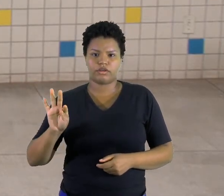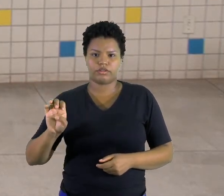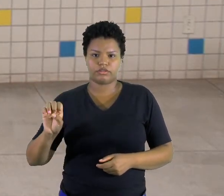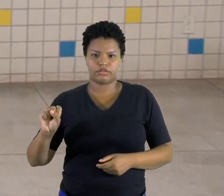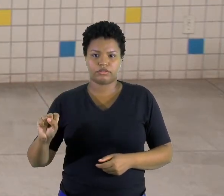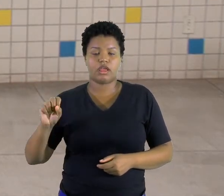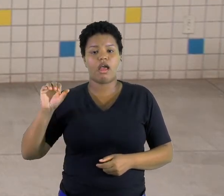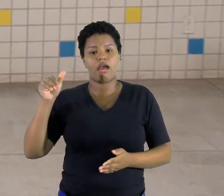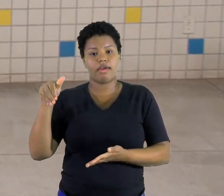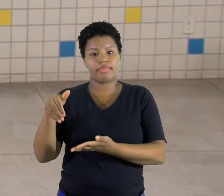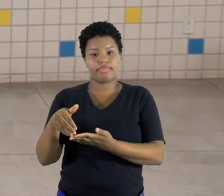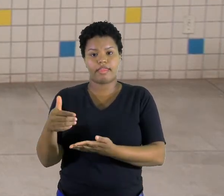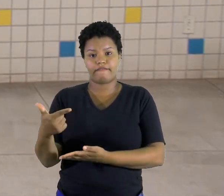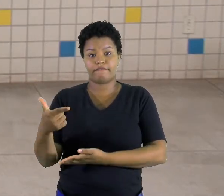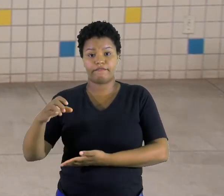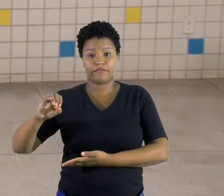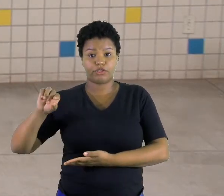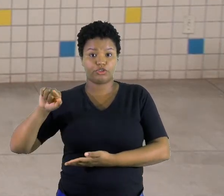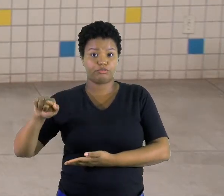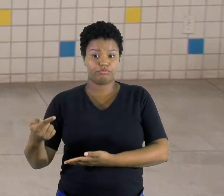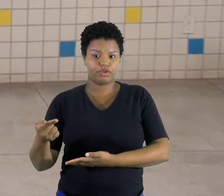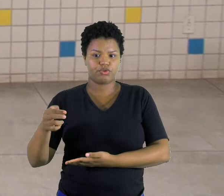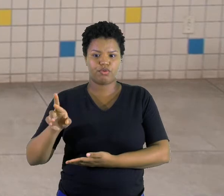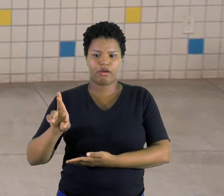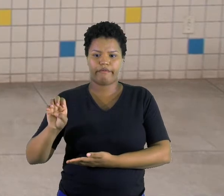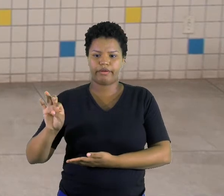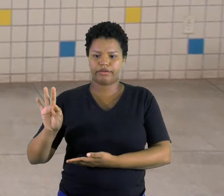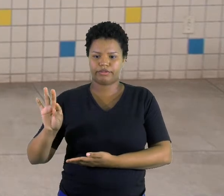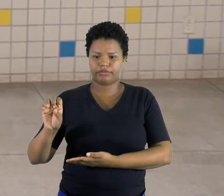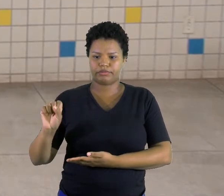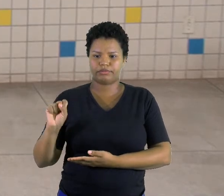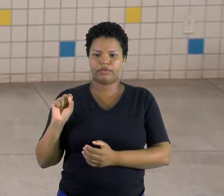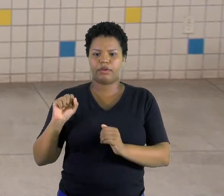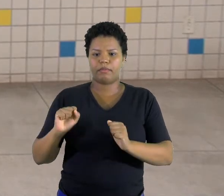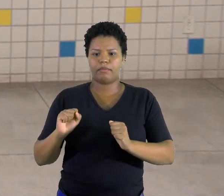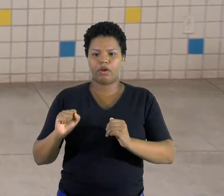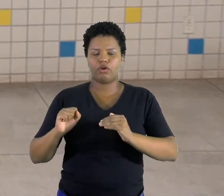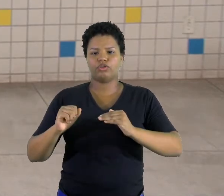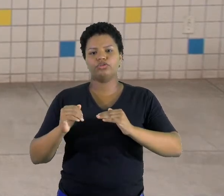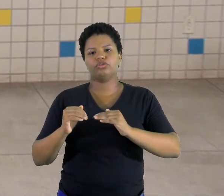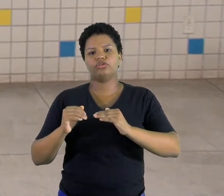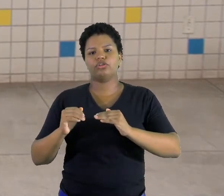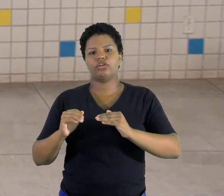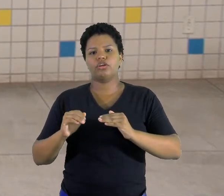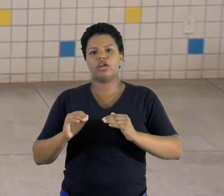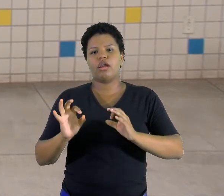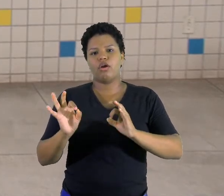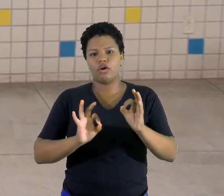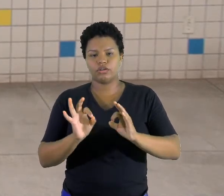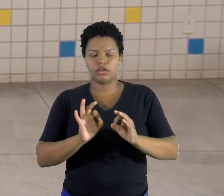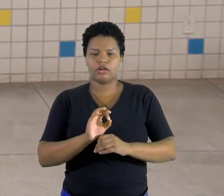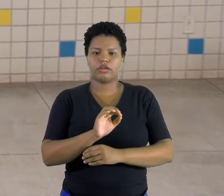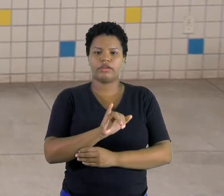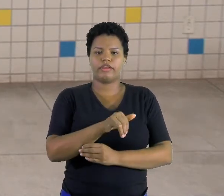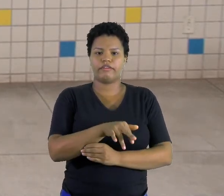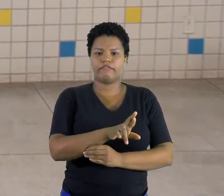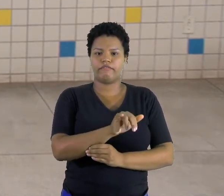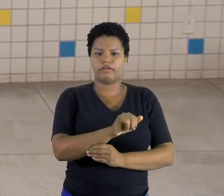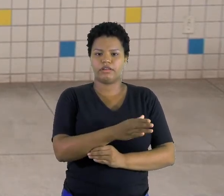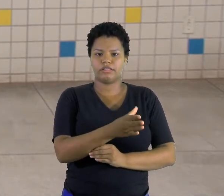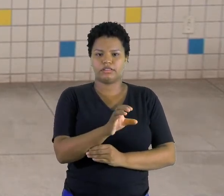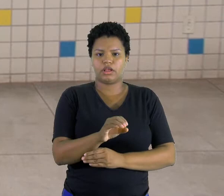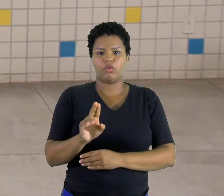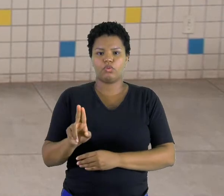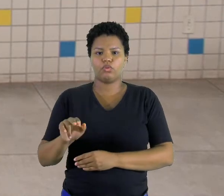Hz, que é o que eu falei para vocês agorinha, que podem ser classificados como infrassom e como ultrassom, tá? A unidade